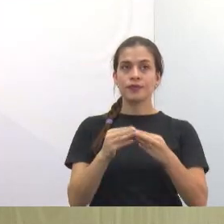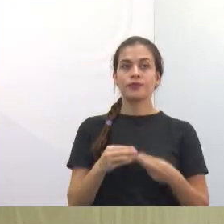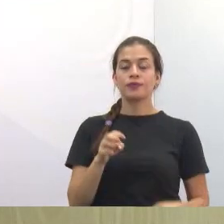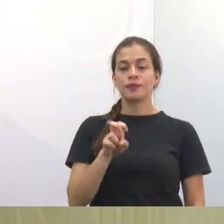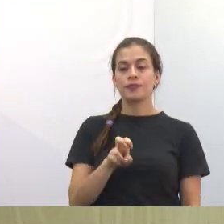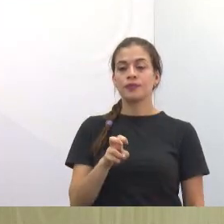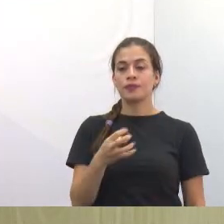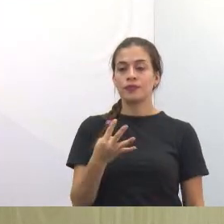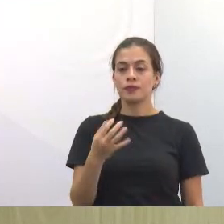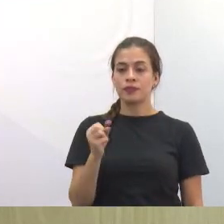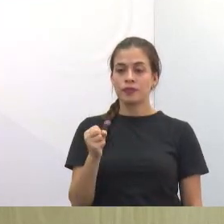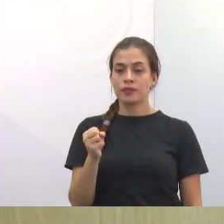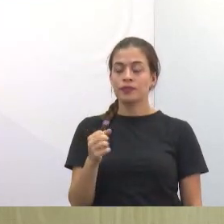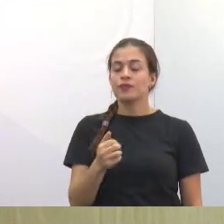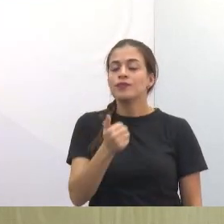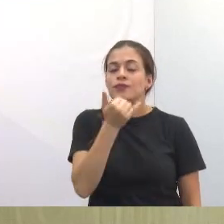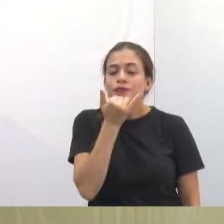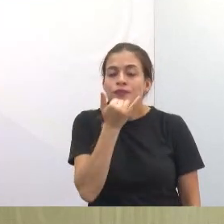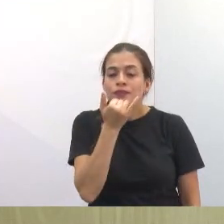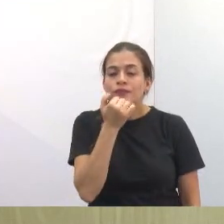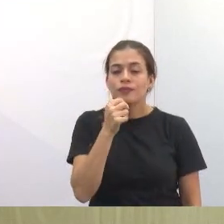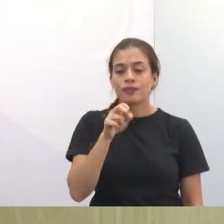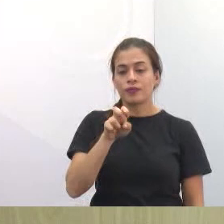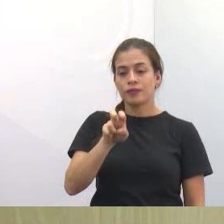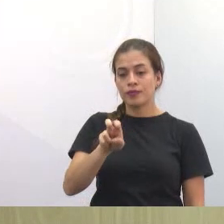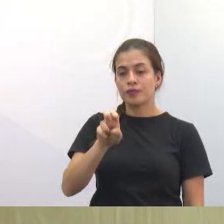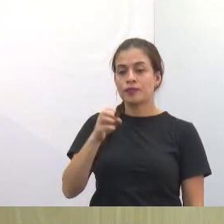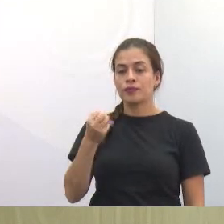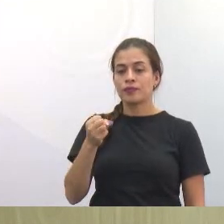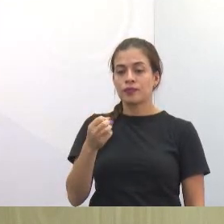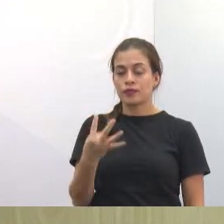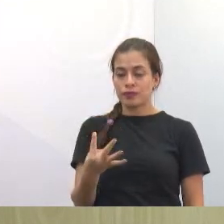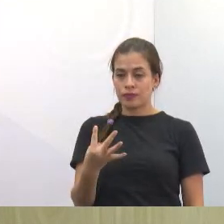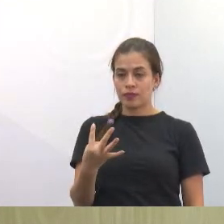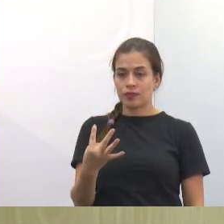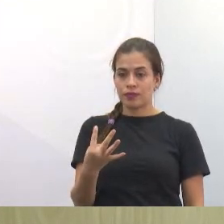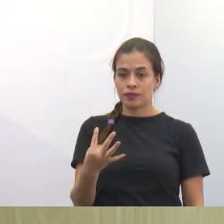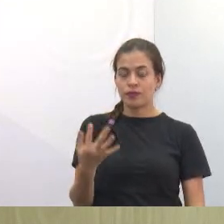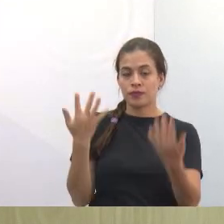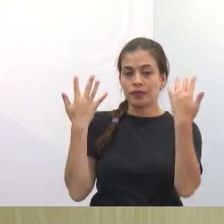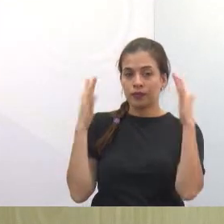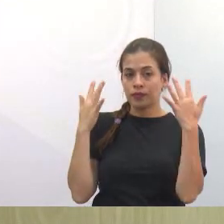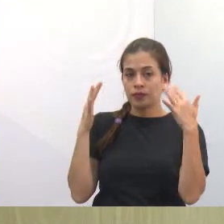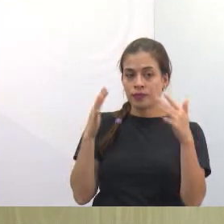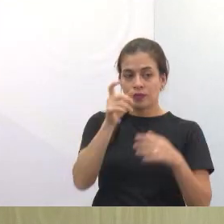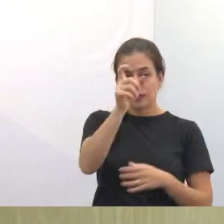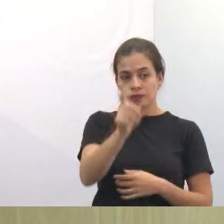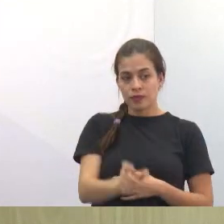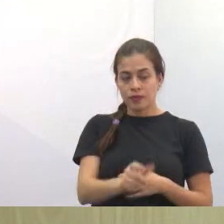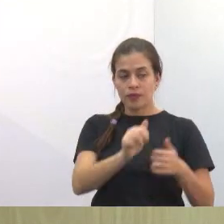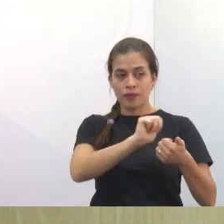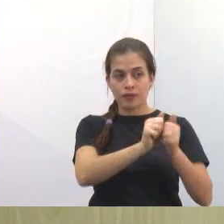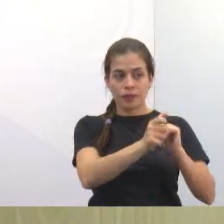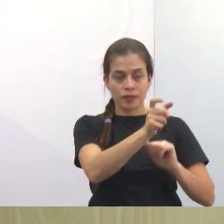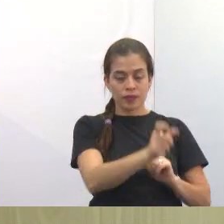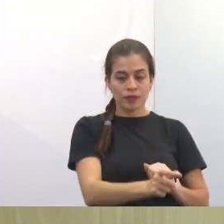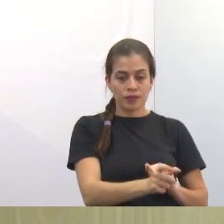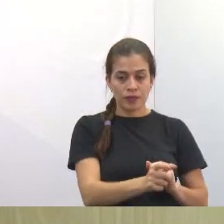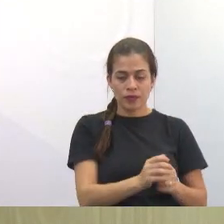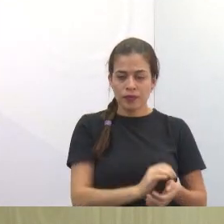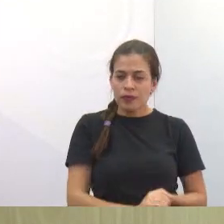548. Moção 584. Moção congratulatória ao atleta João Barros pela categoria Par